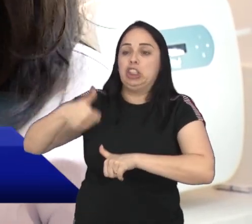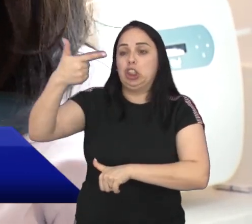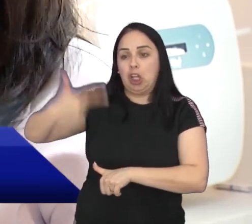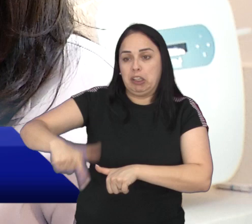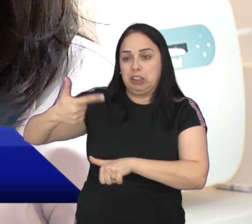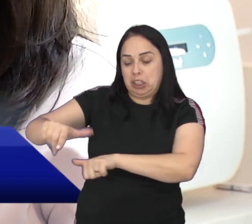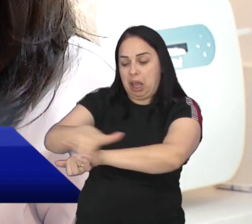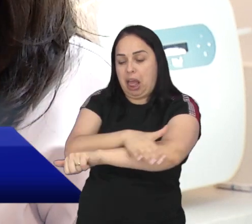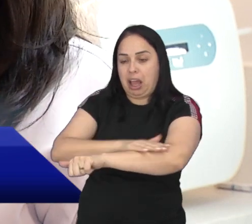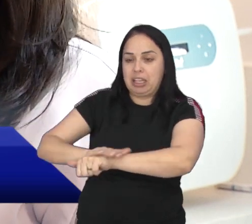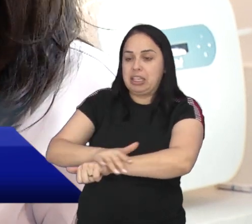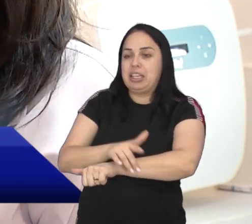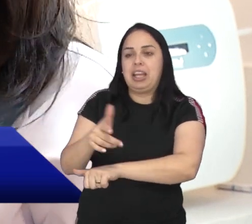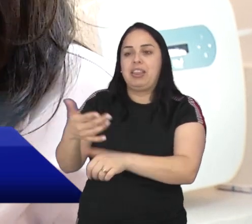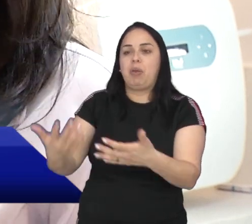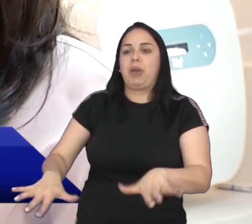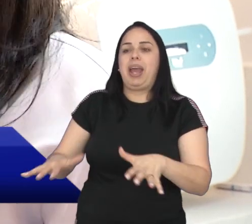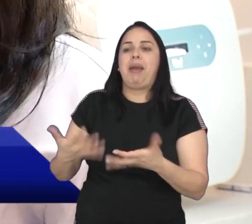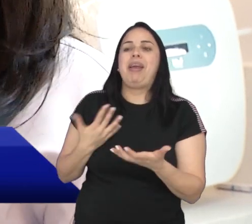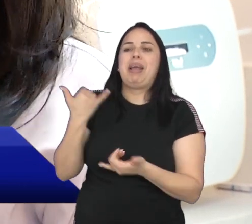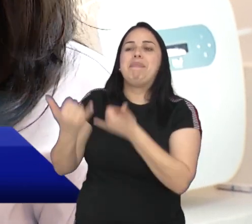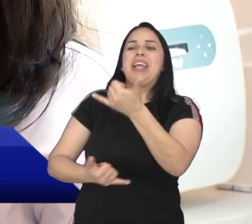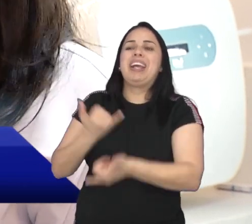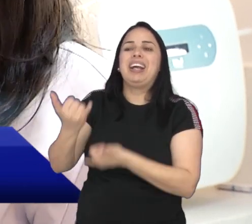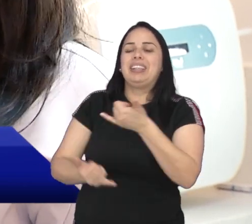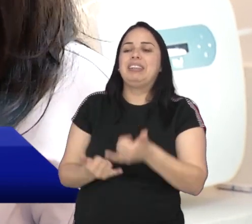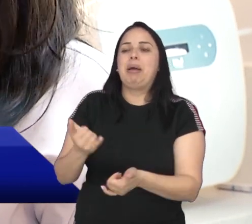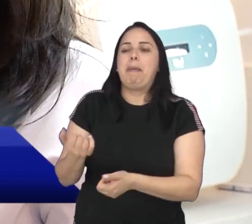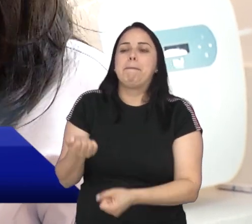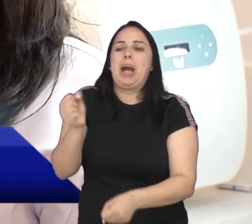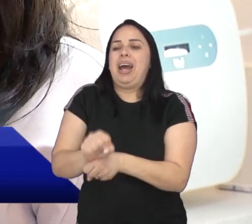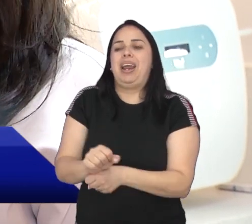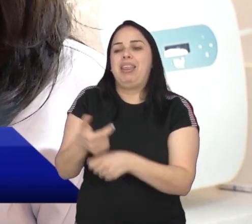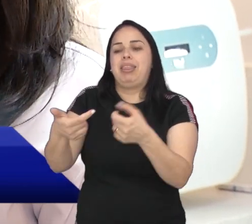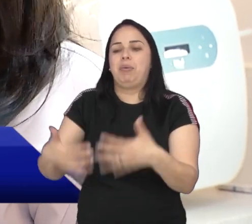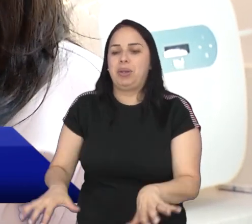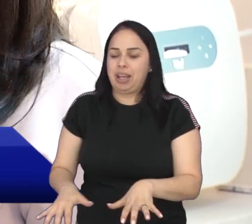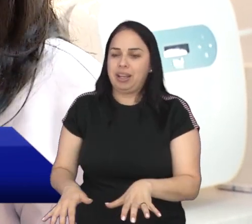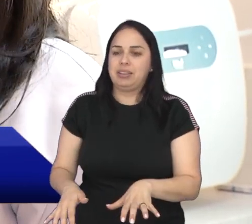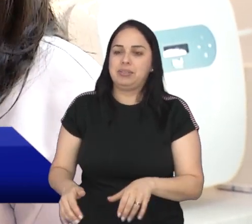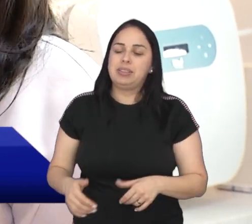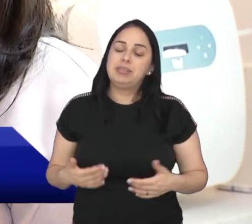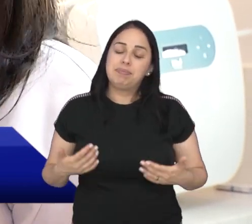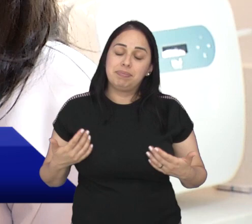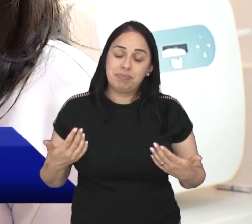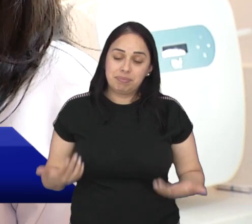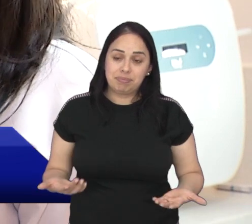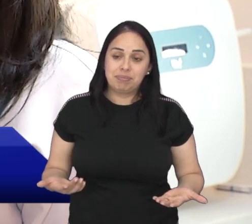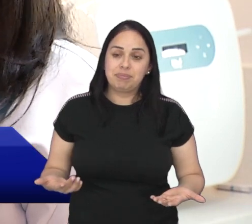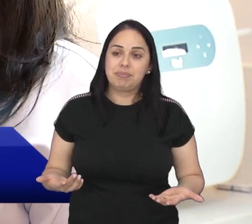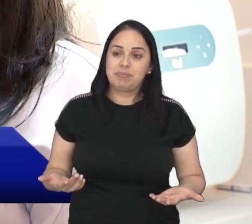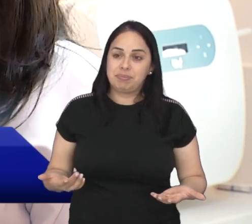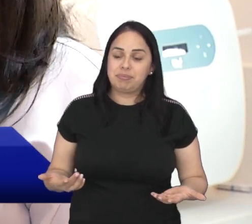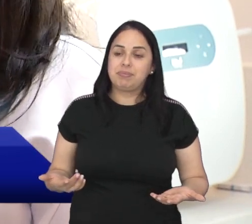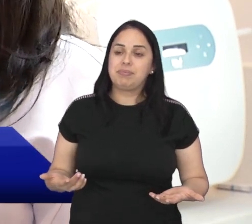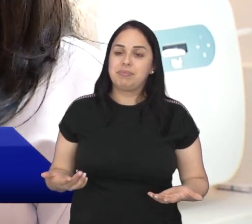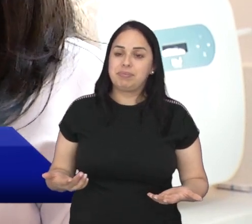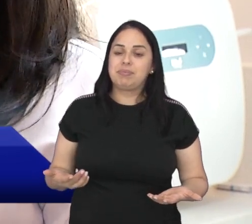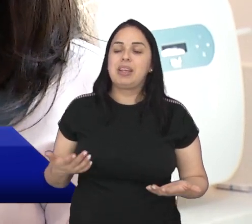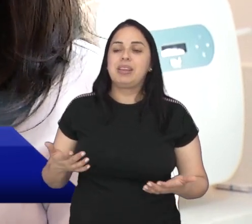ficar chamando para reaplicar o protetor, e às vezes a criança está brincando e não quer parar para reaplicar.